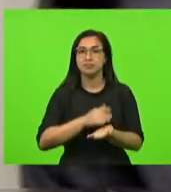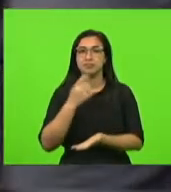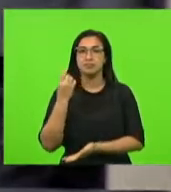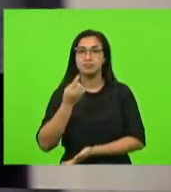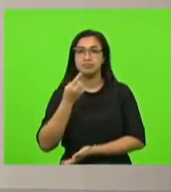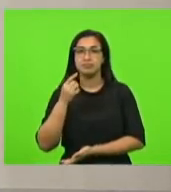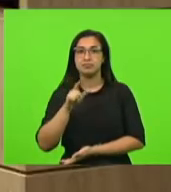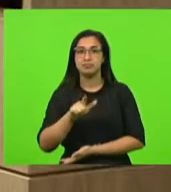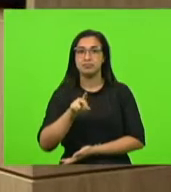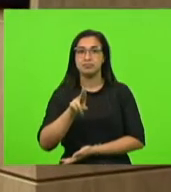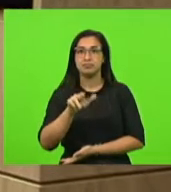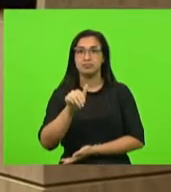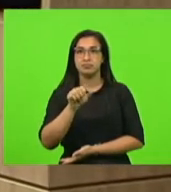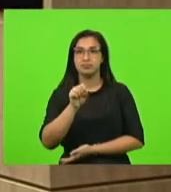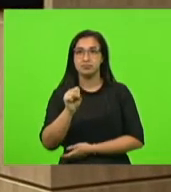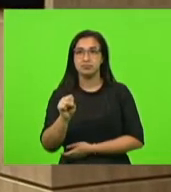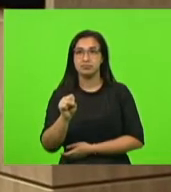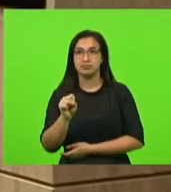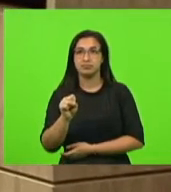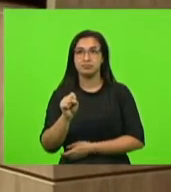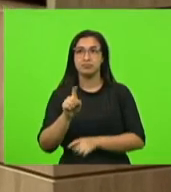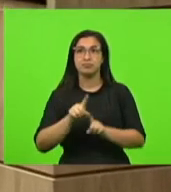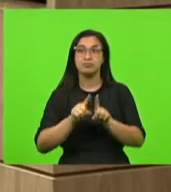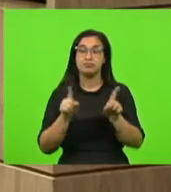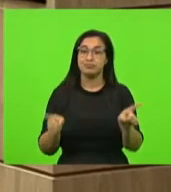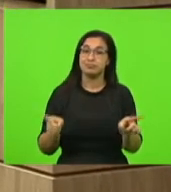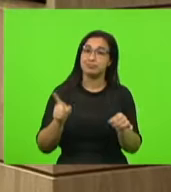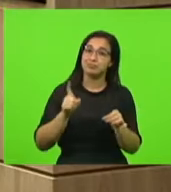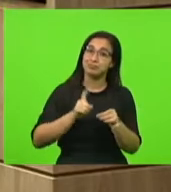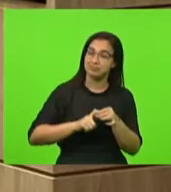Lucas, mas eu gostaria de voltar um pouquinho o tempo aqui.